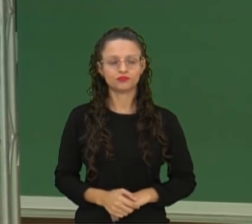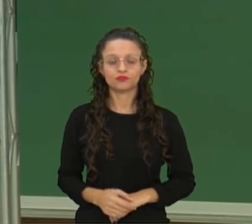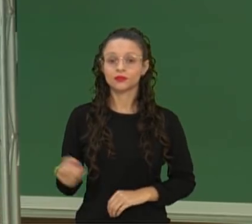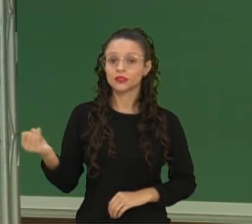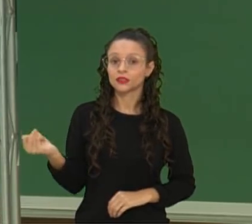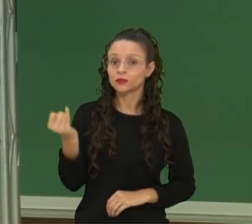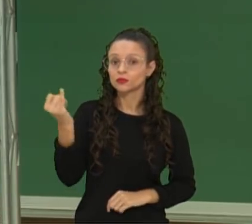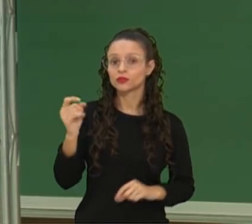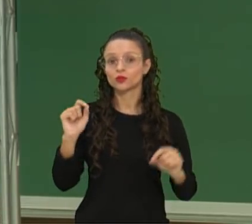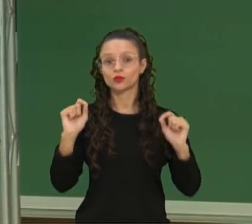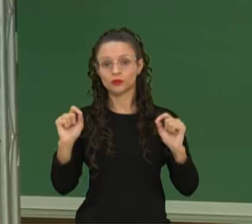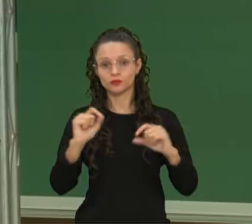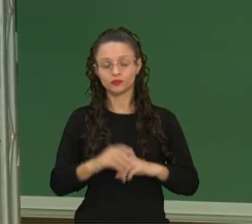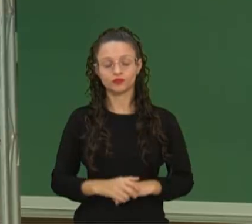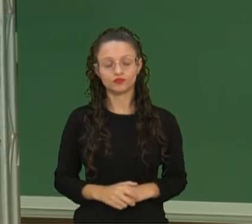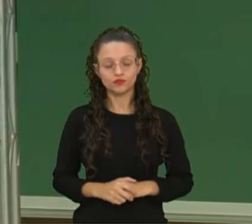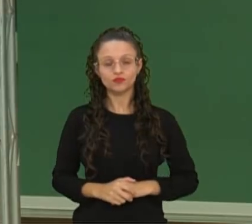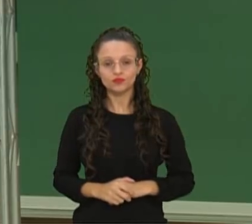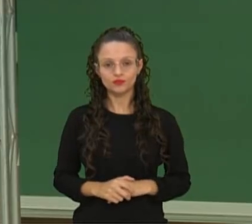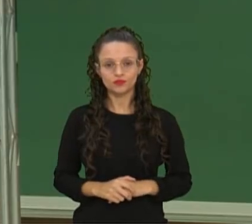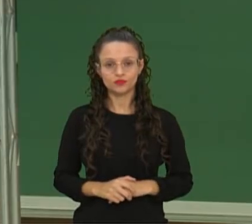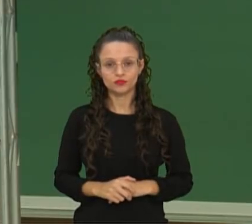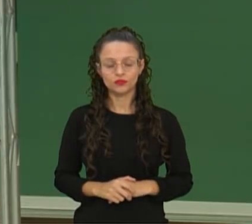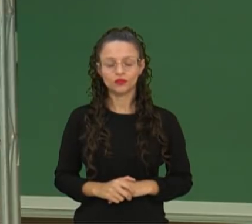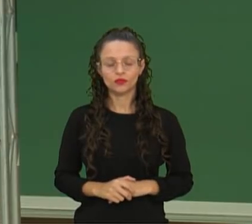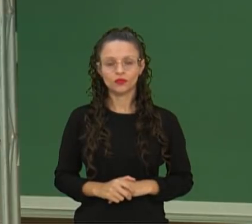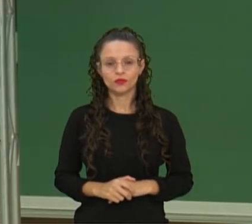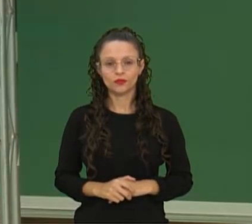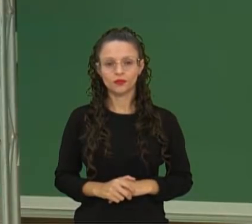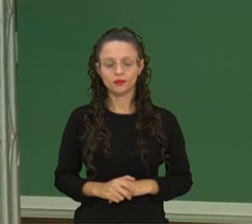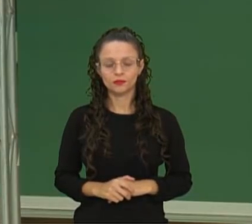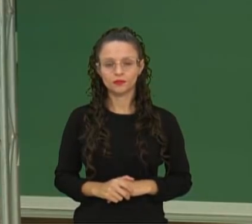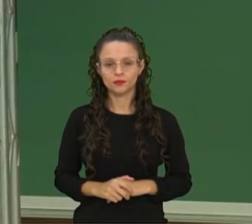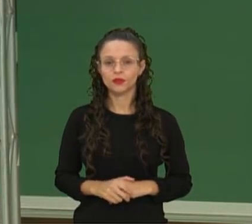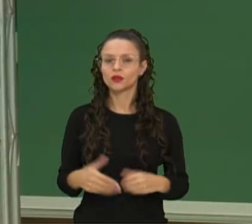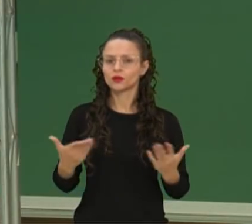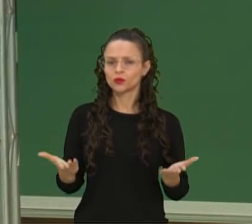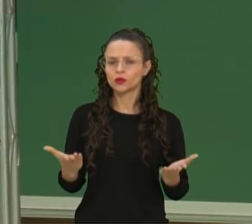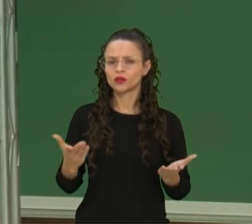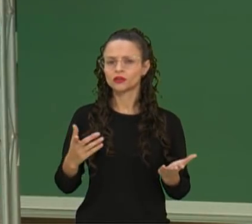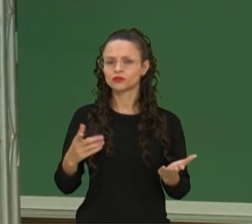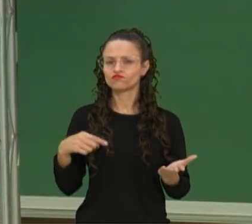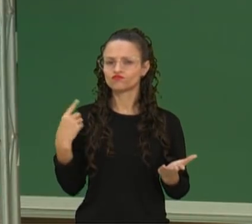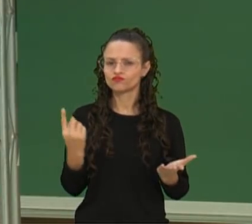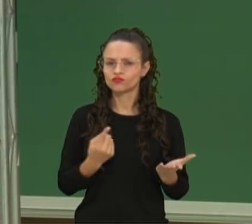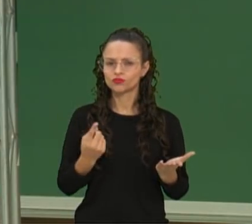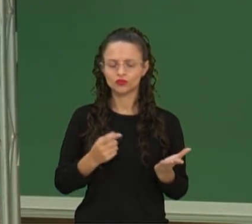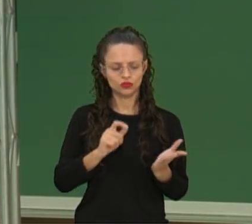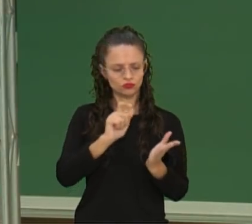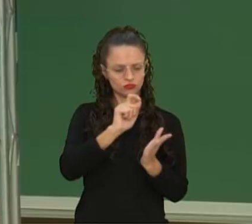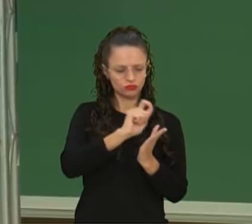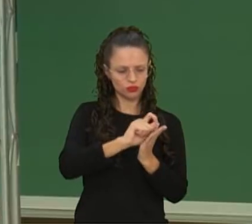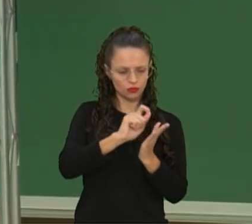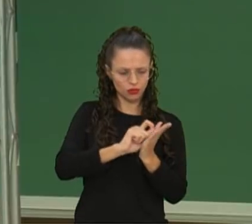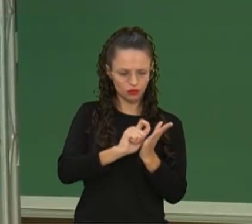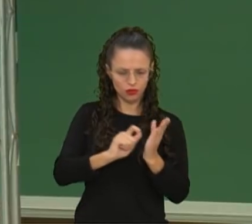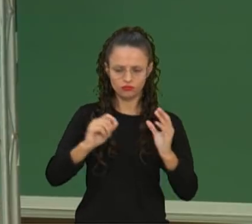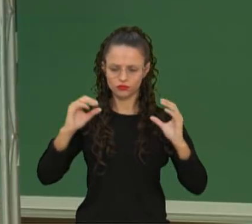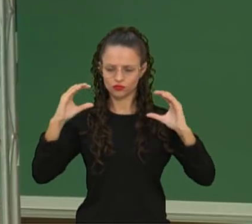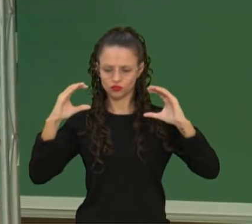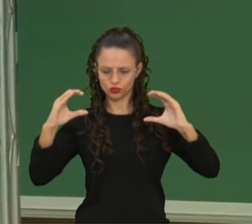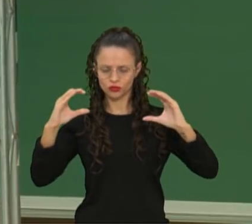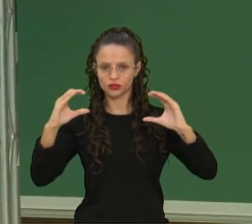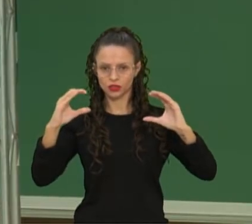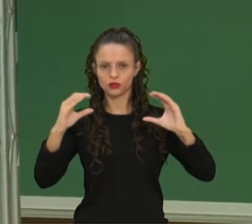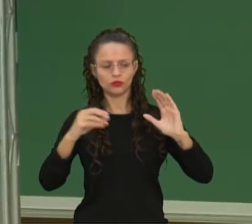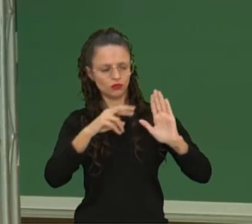Importante, quando a gente escreve uma função através de sua lei de formação, nós sempre teremos aí o